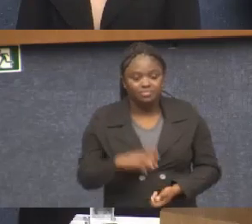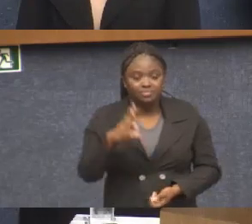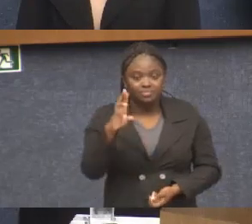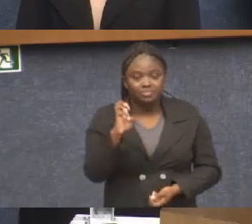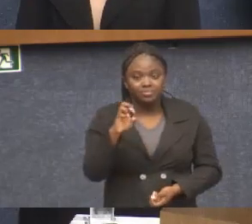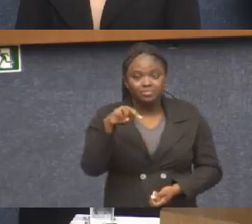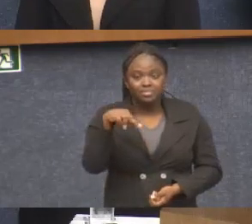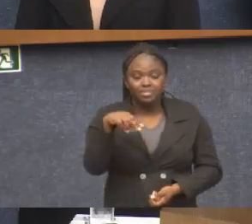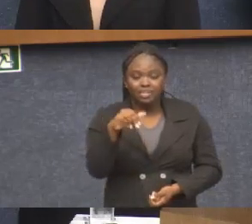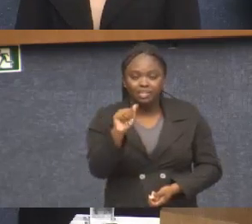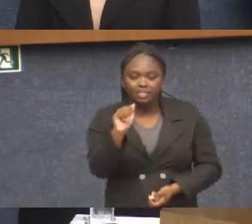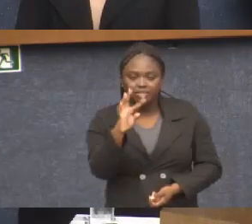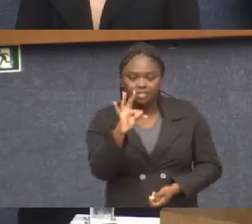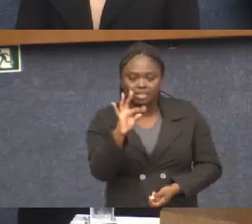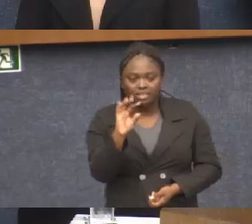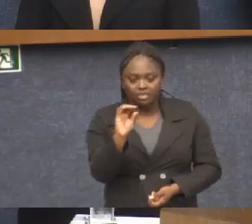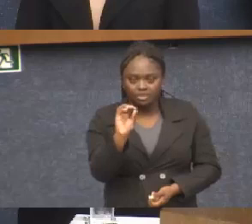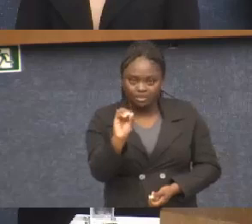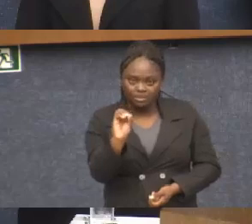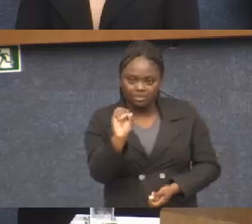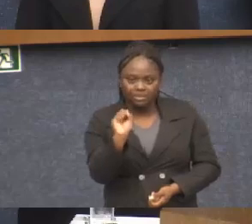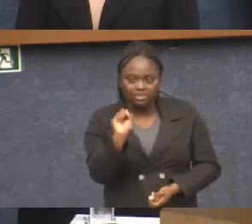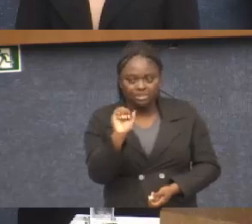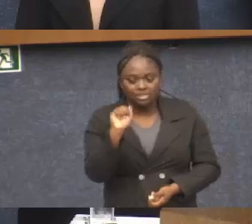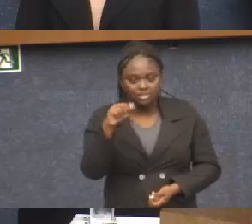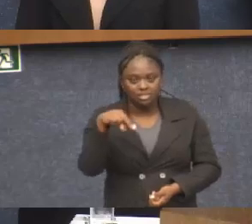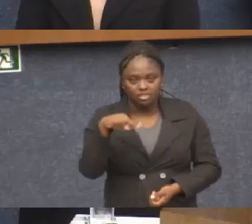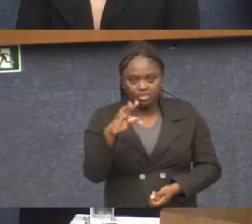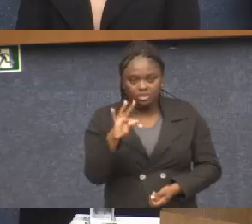Renato Nunes dos Santos.